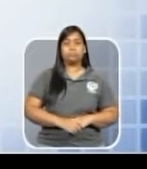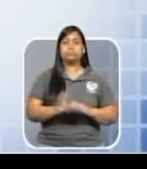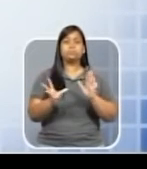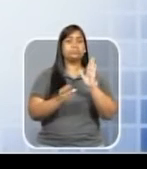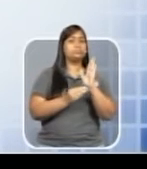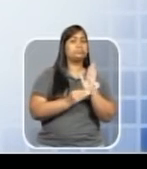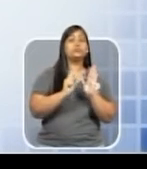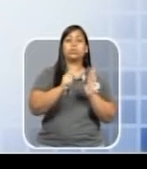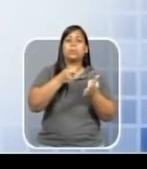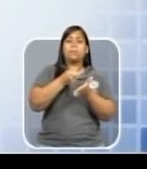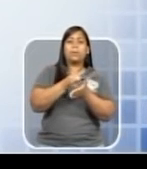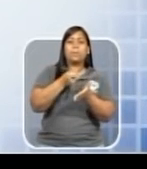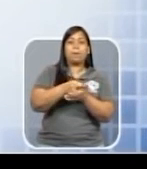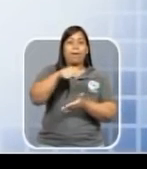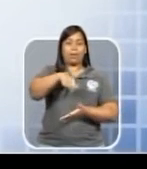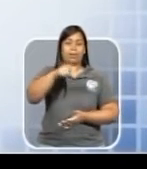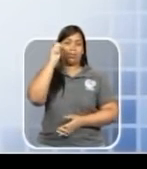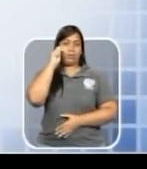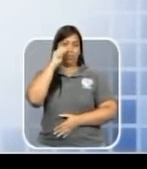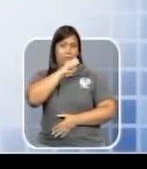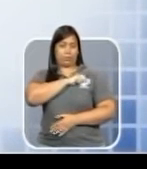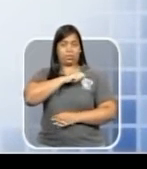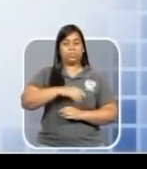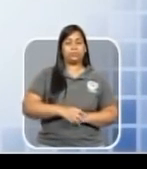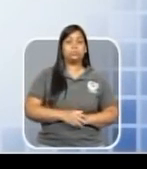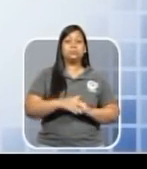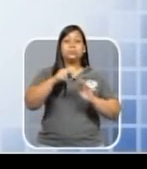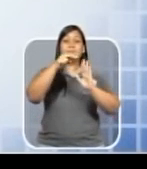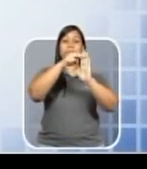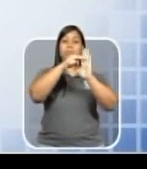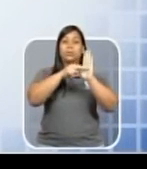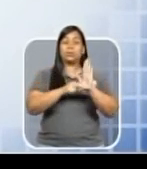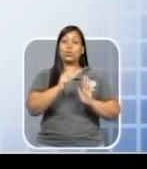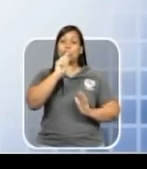emenda impositiva no município. Pela regra,